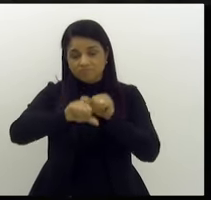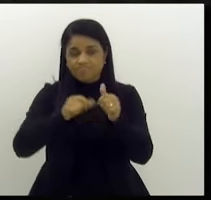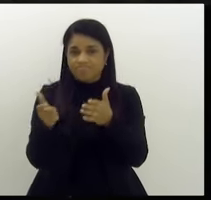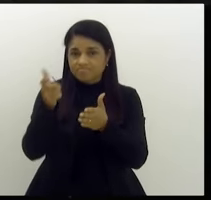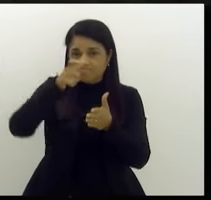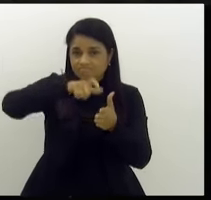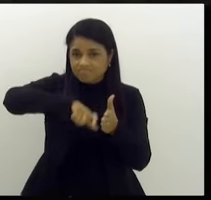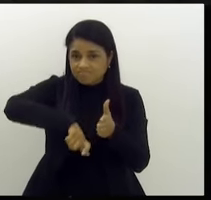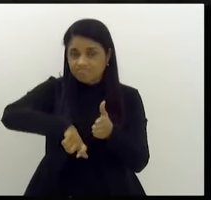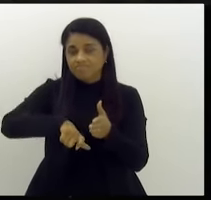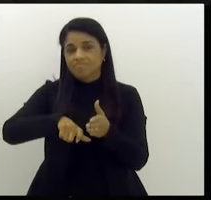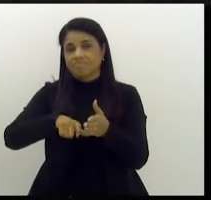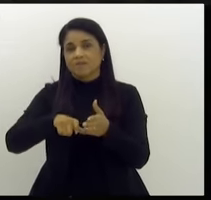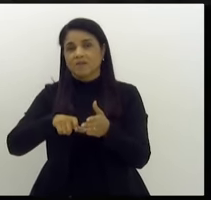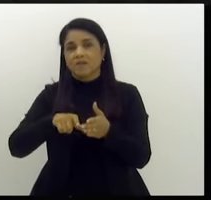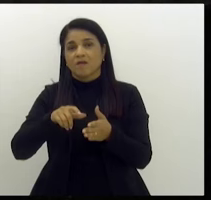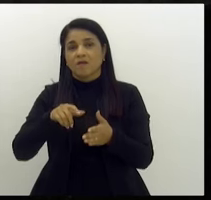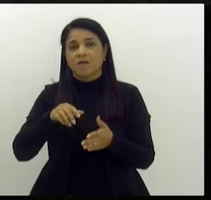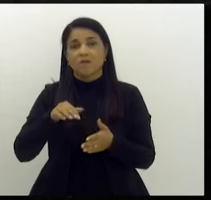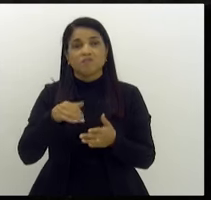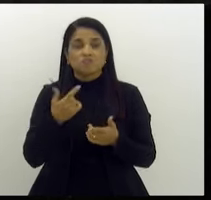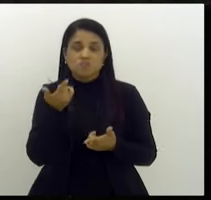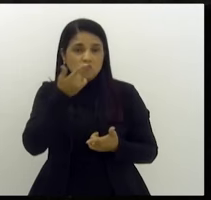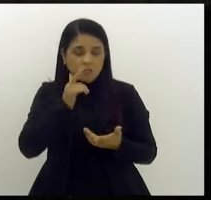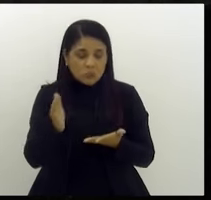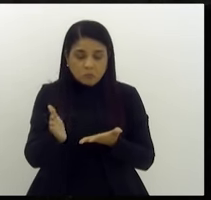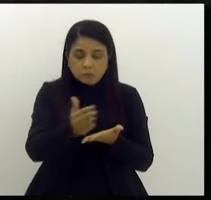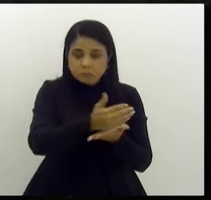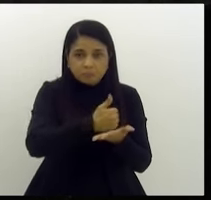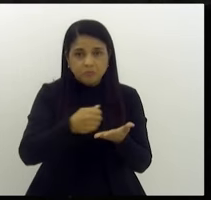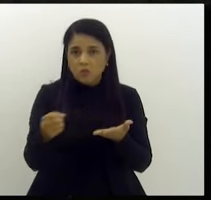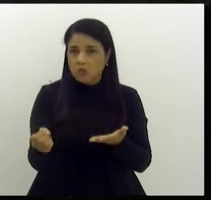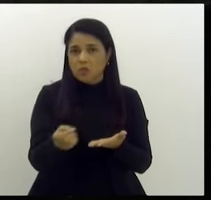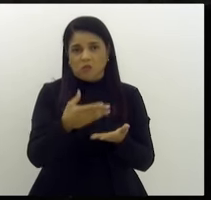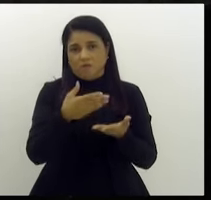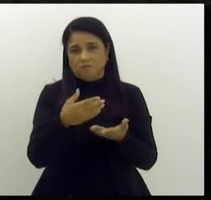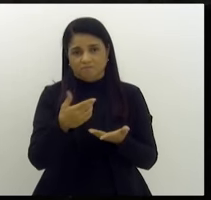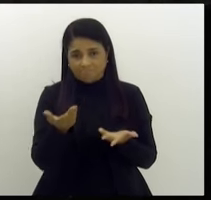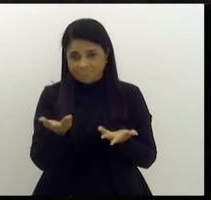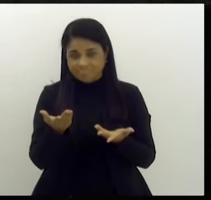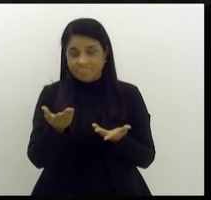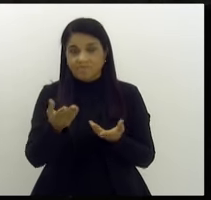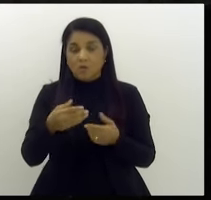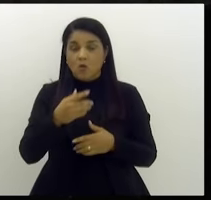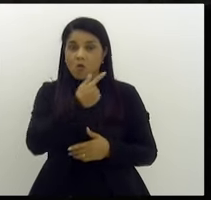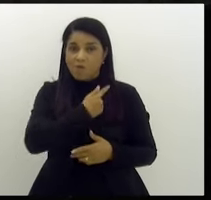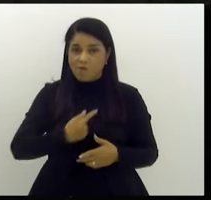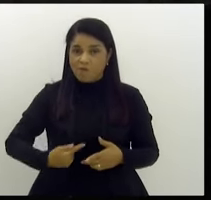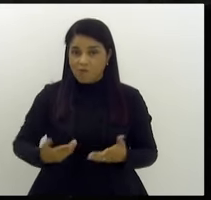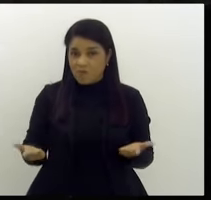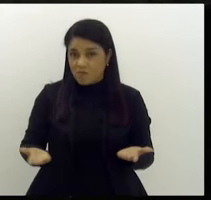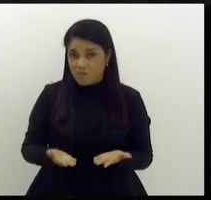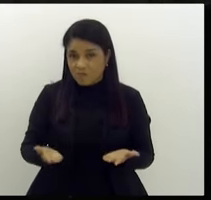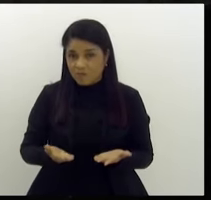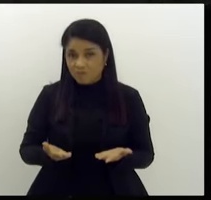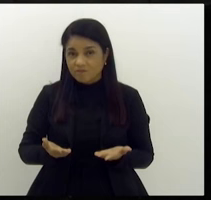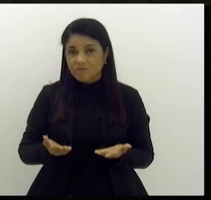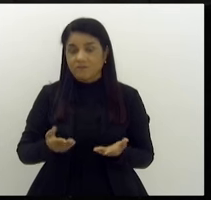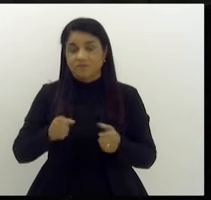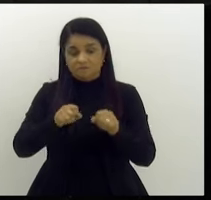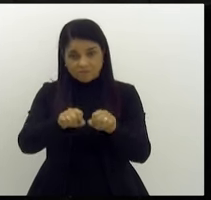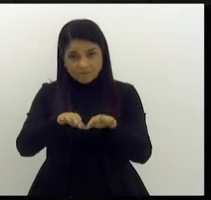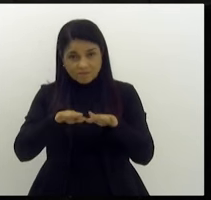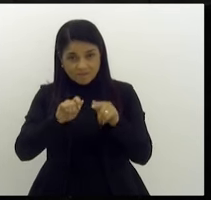renovou na Essência suas fontes de arrecadação e agora o governo traz aqui para casa a partir de um